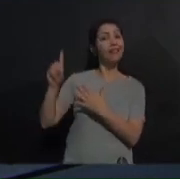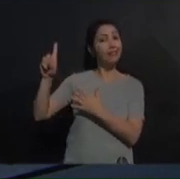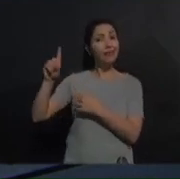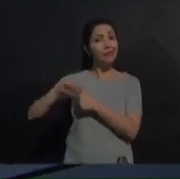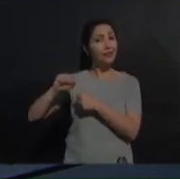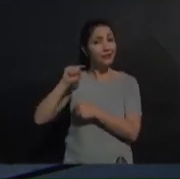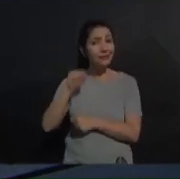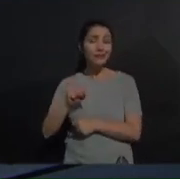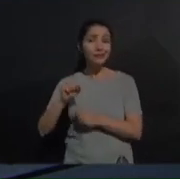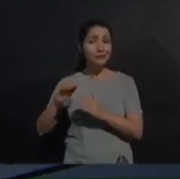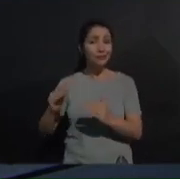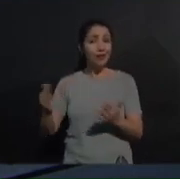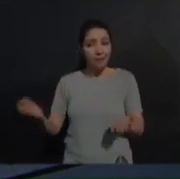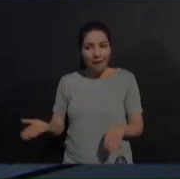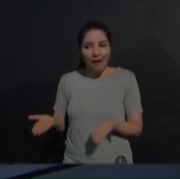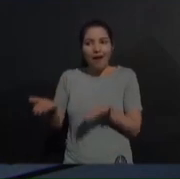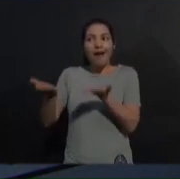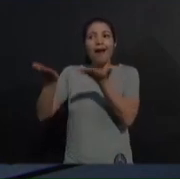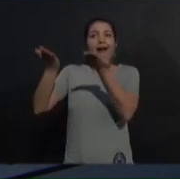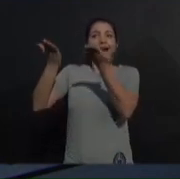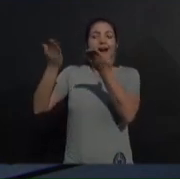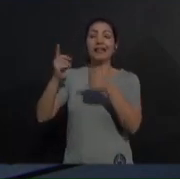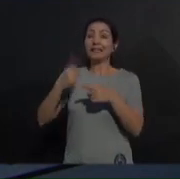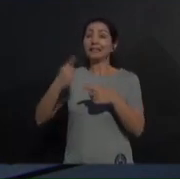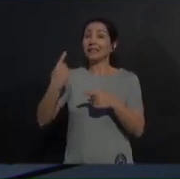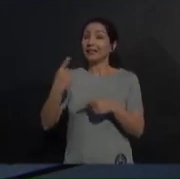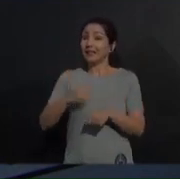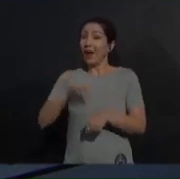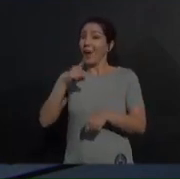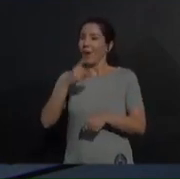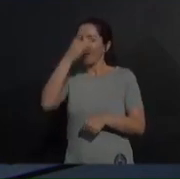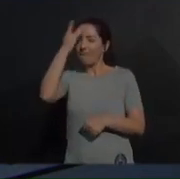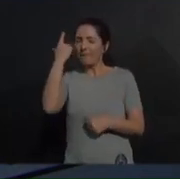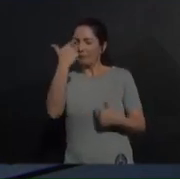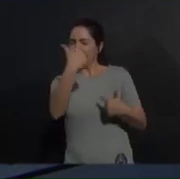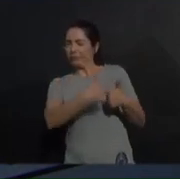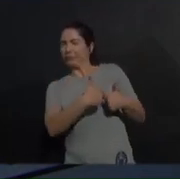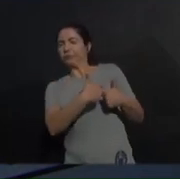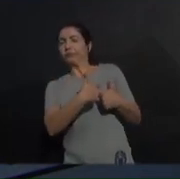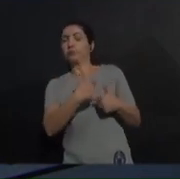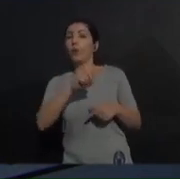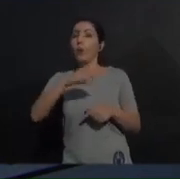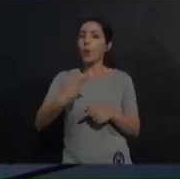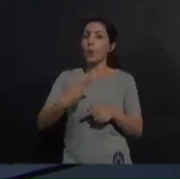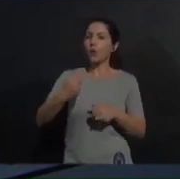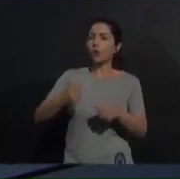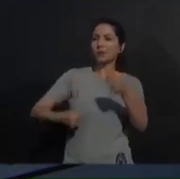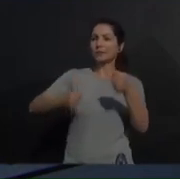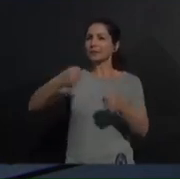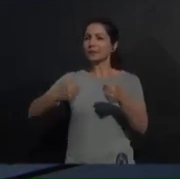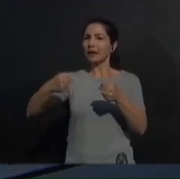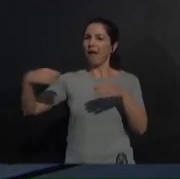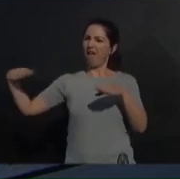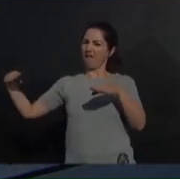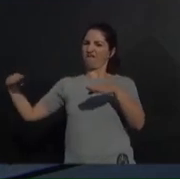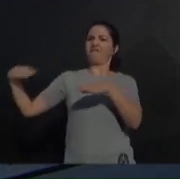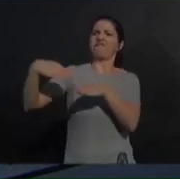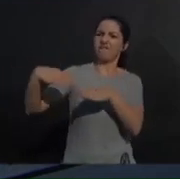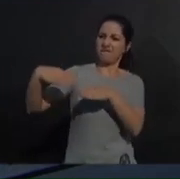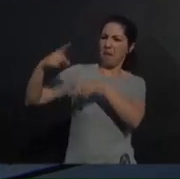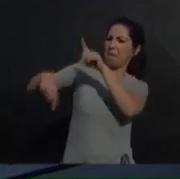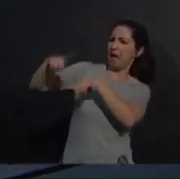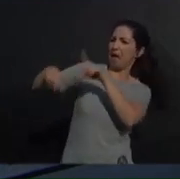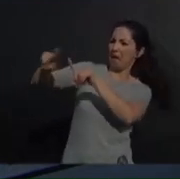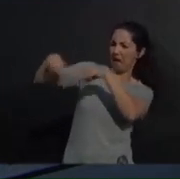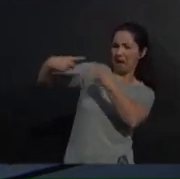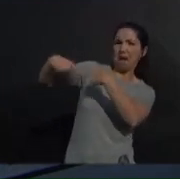faz. Quando alguém te responde mal, te trata mal no trânsito, gente, é impressão minha ou